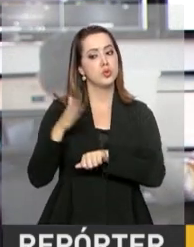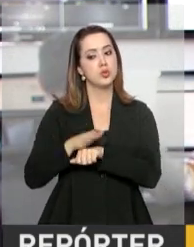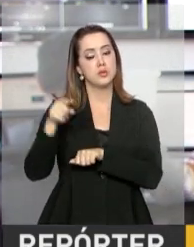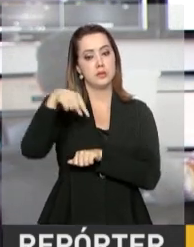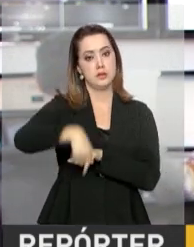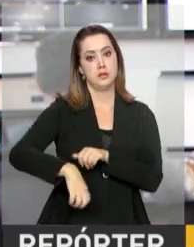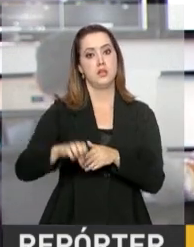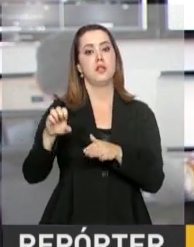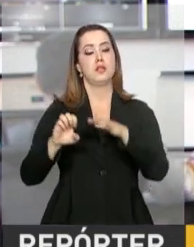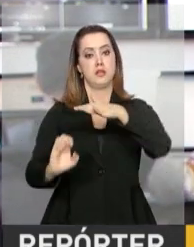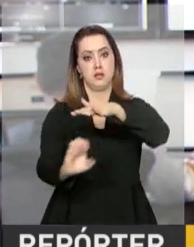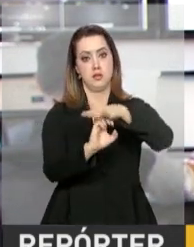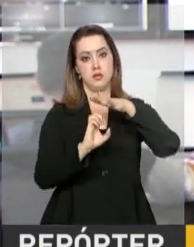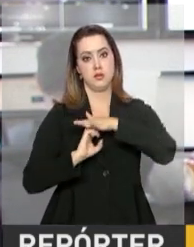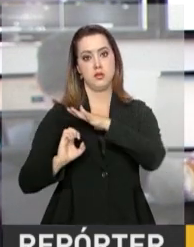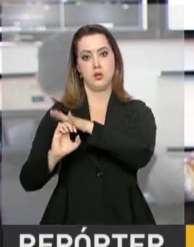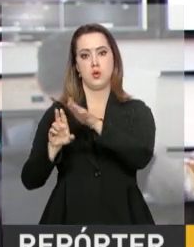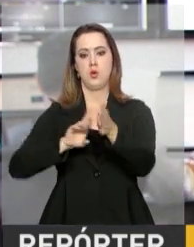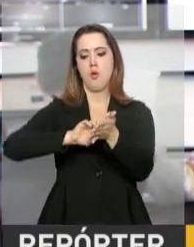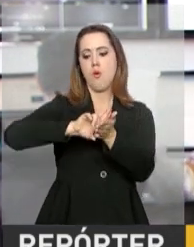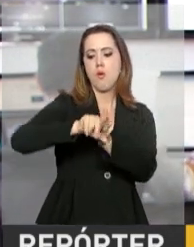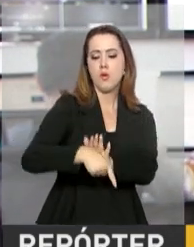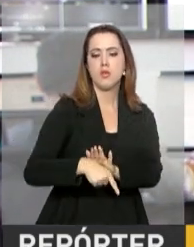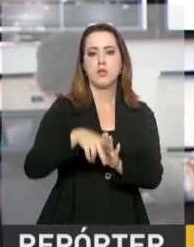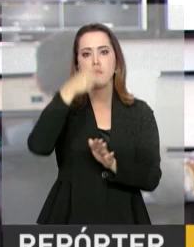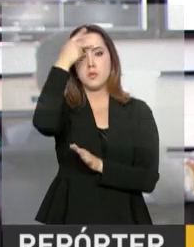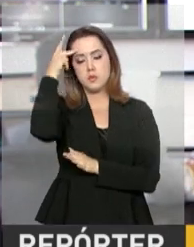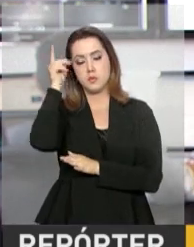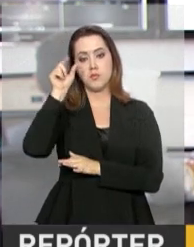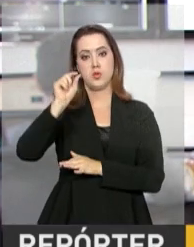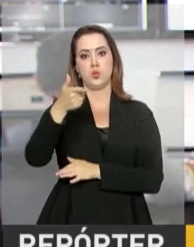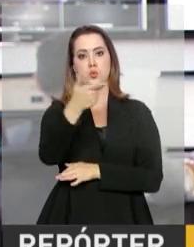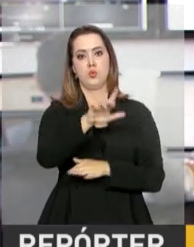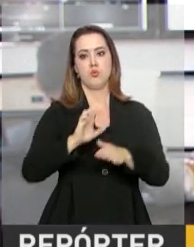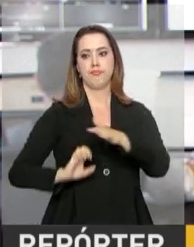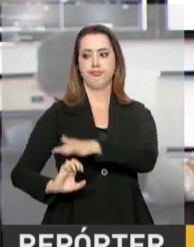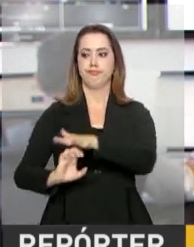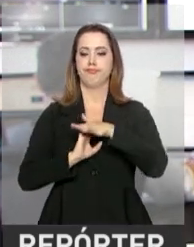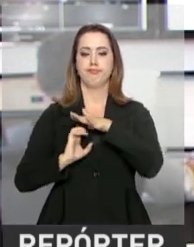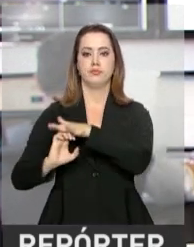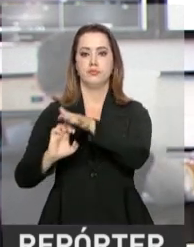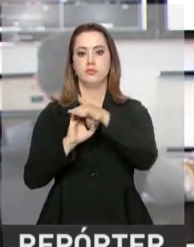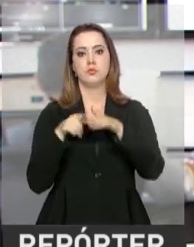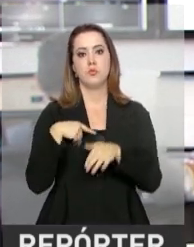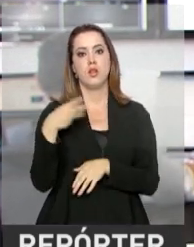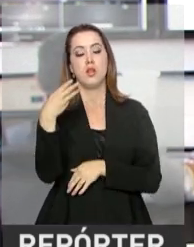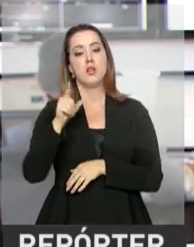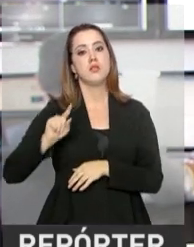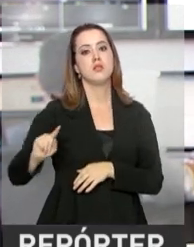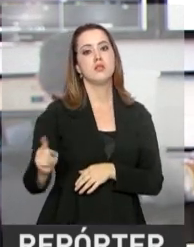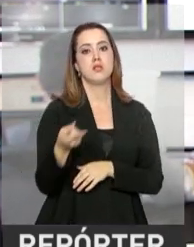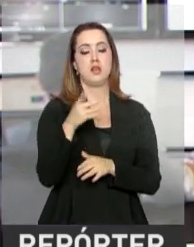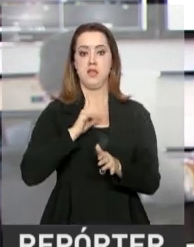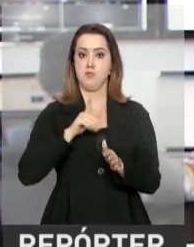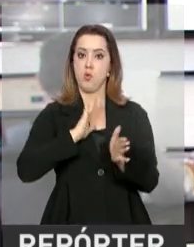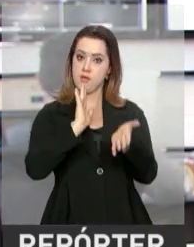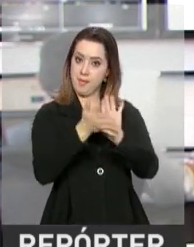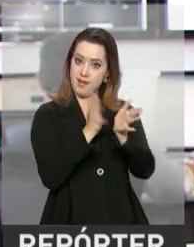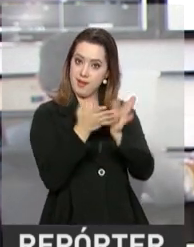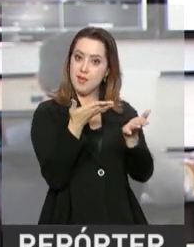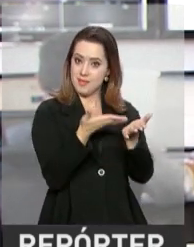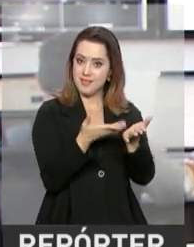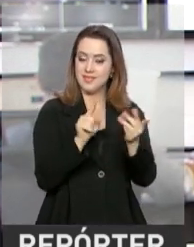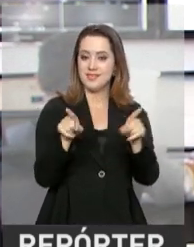empresa, incluindo não só orgânicos, mas terceirizados, 3 mil deles com especificidade em Libras,